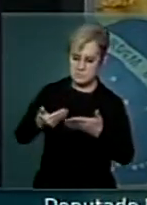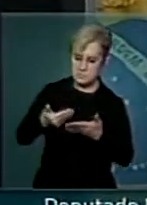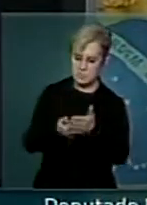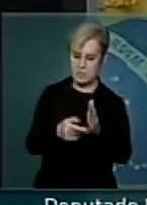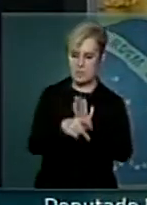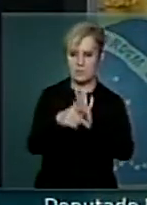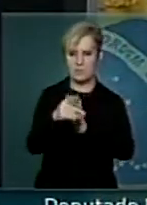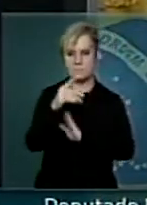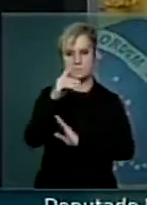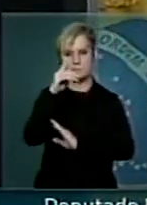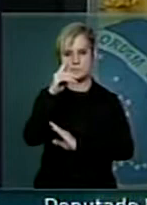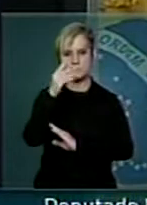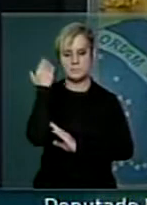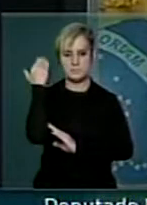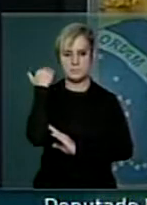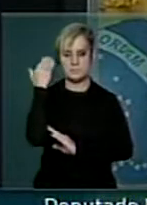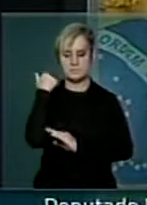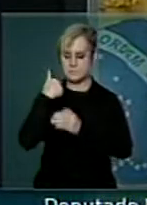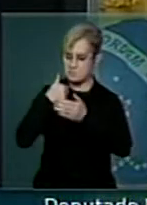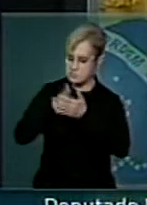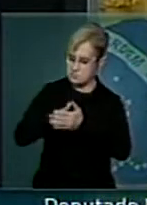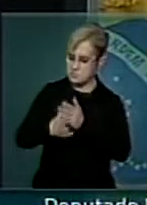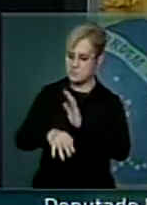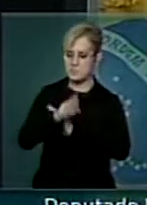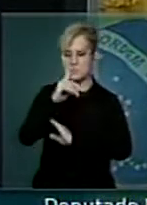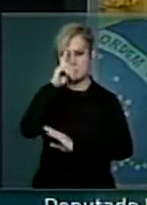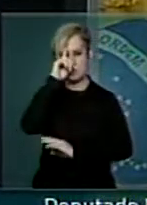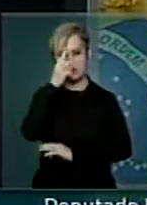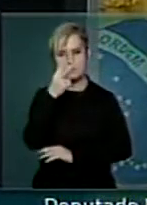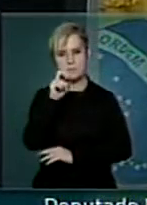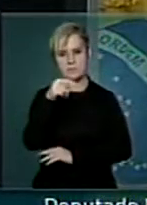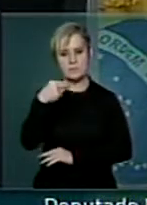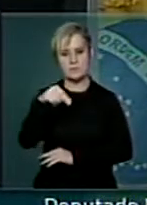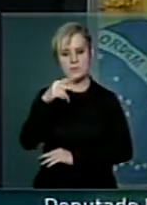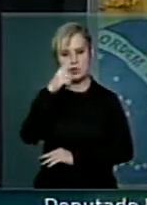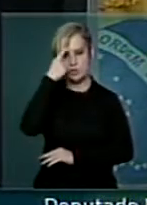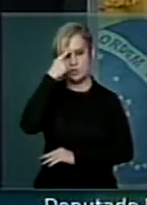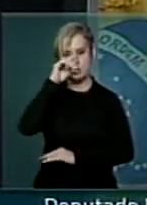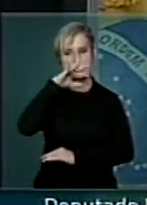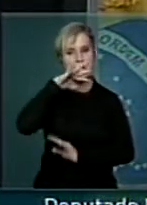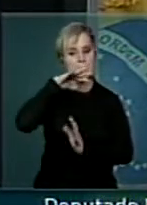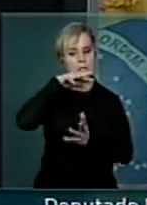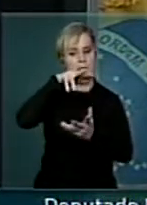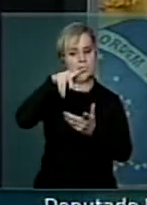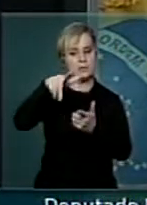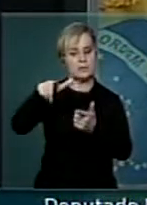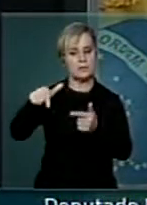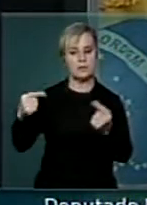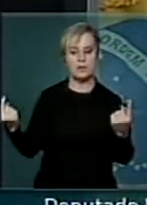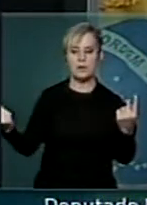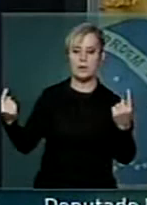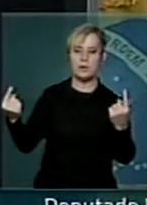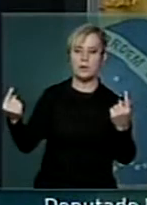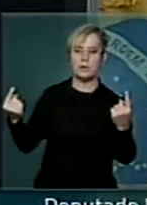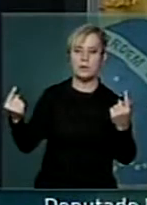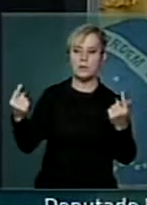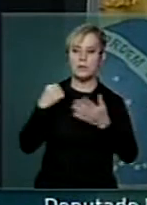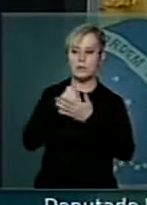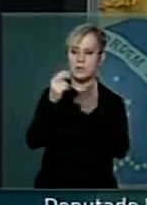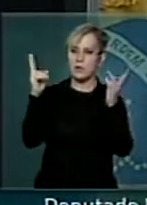25 de novembro, Dia Internacional do Combate à Violência contra a